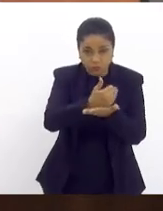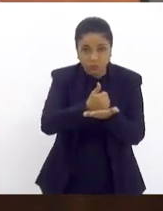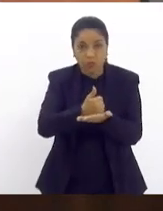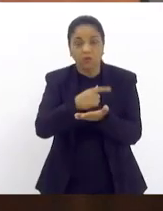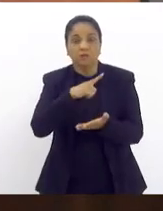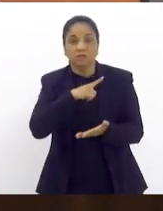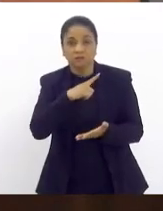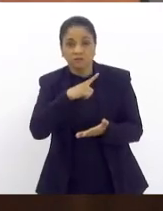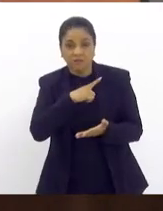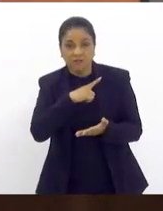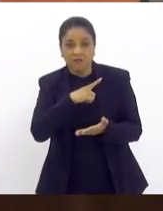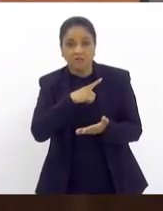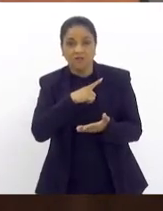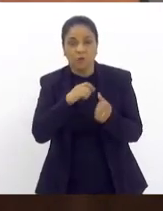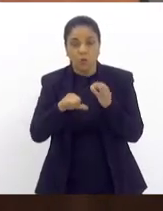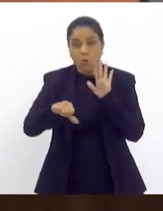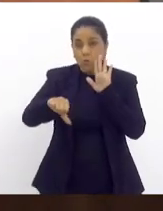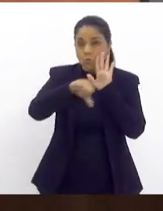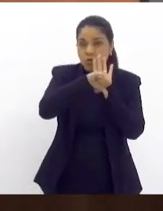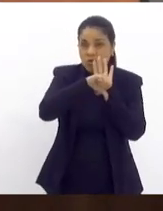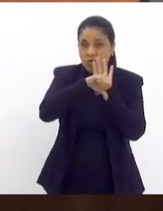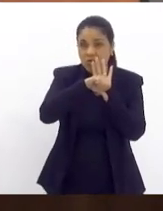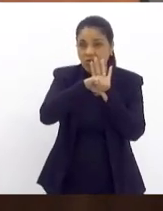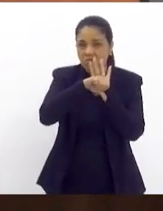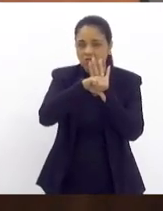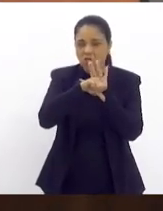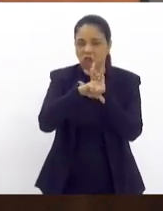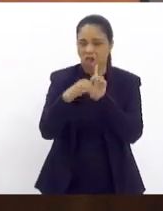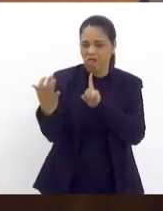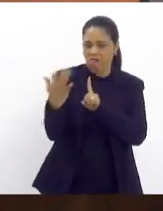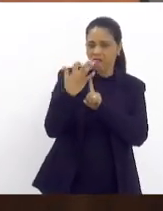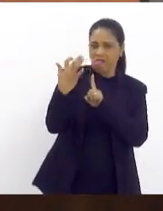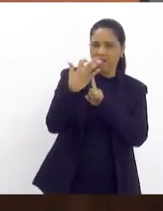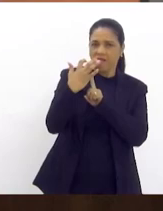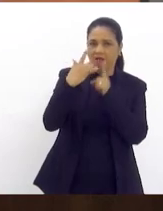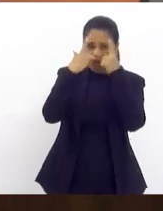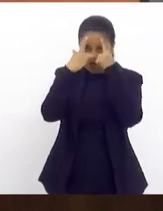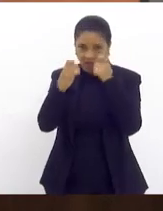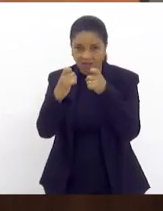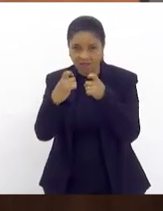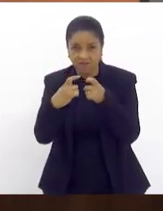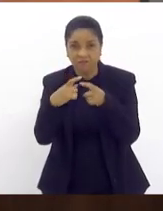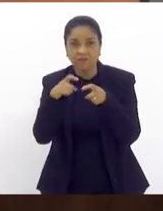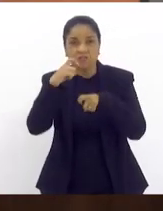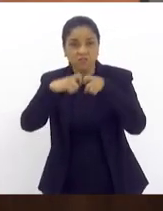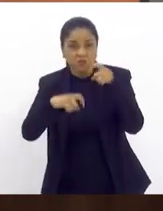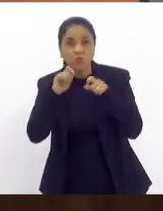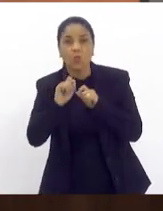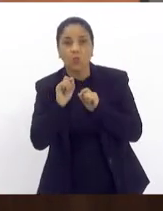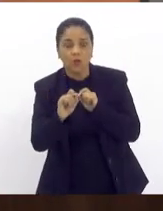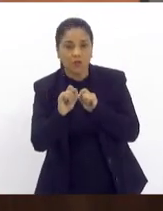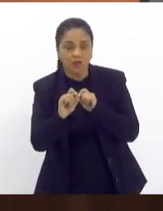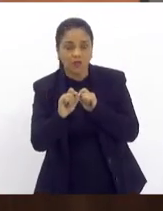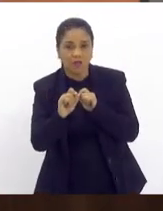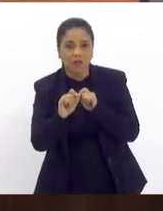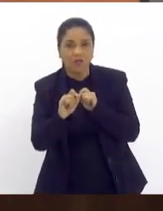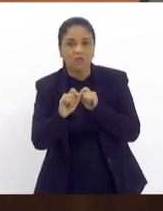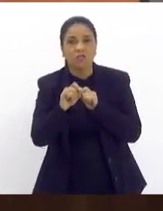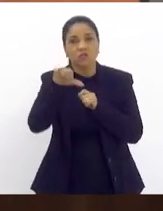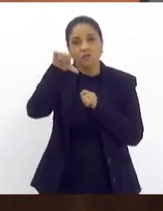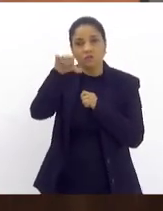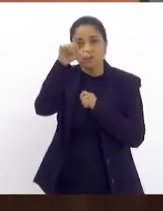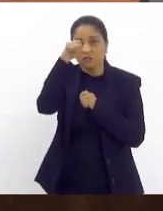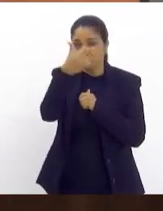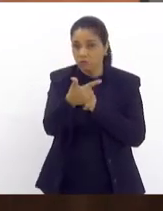o crime de importunação sexual correspondente a 92% dos